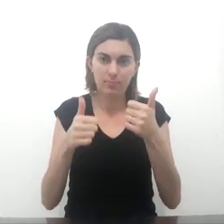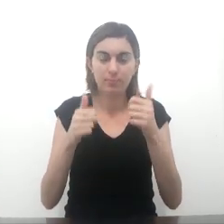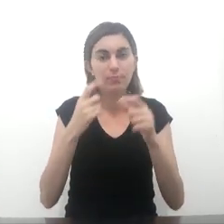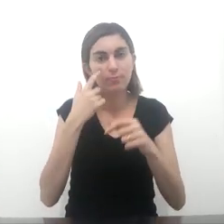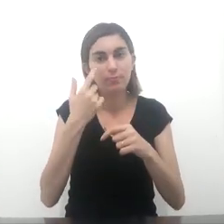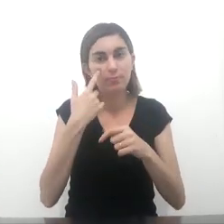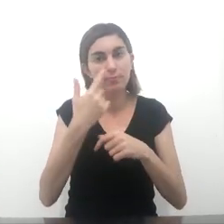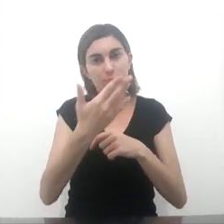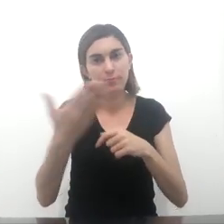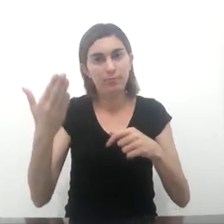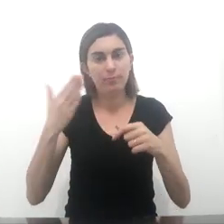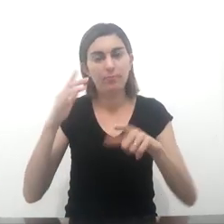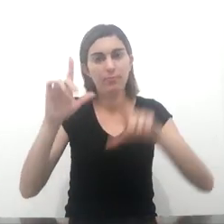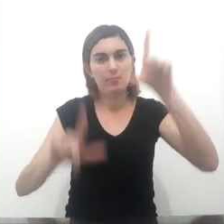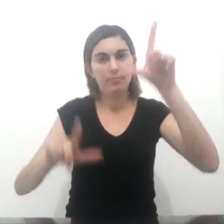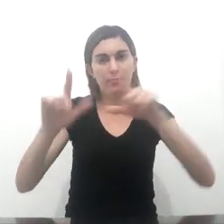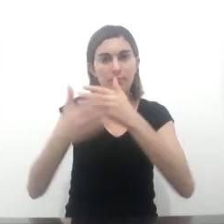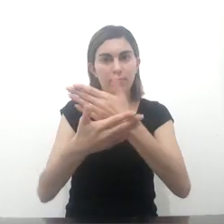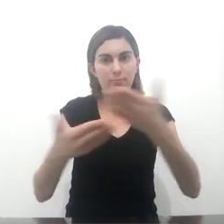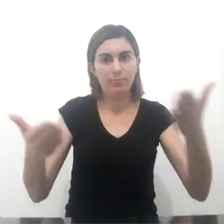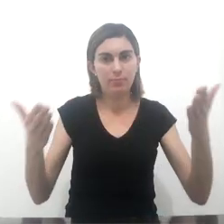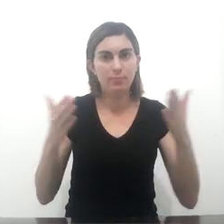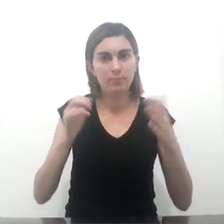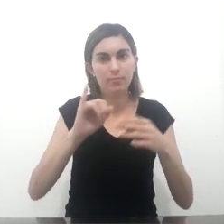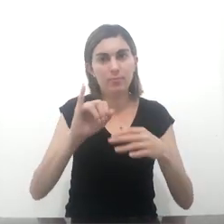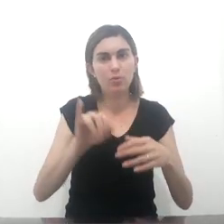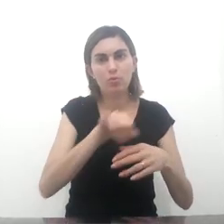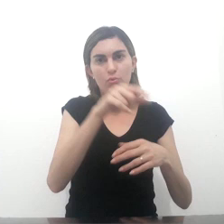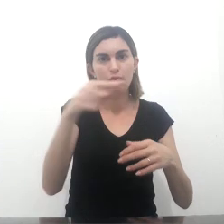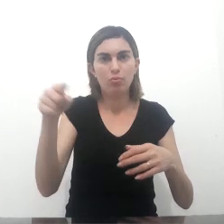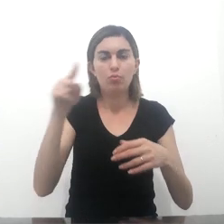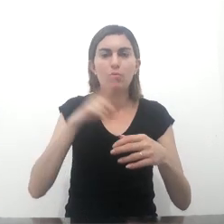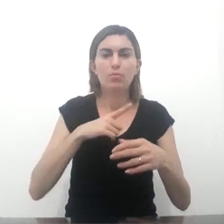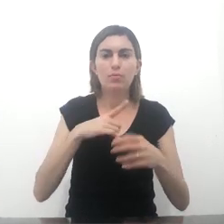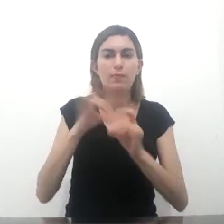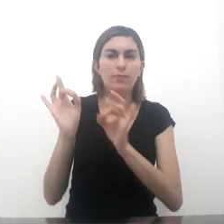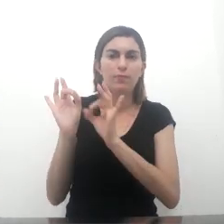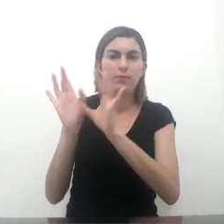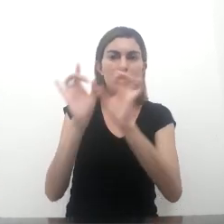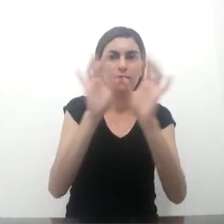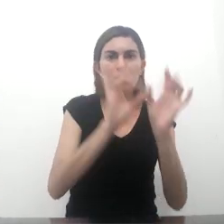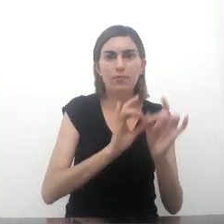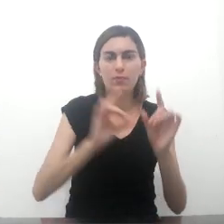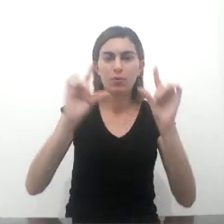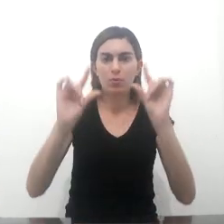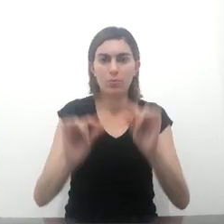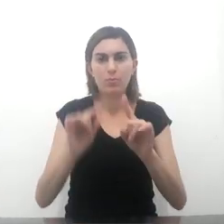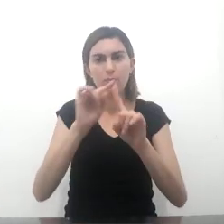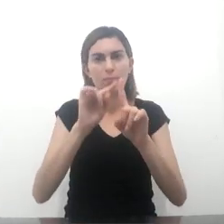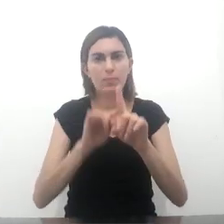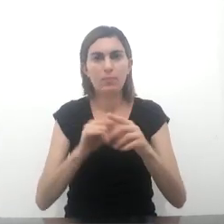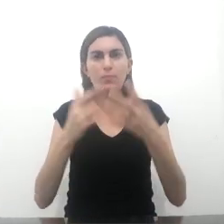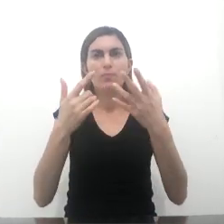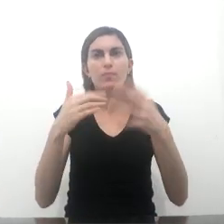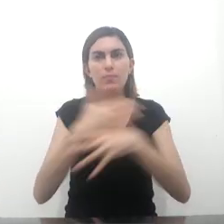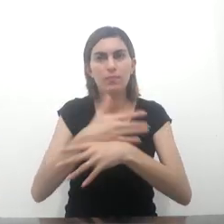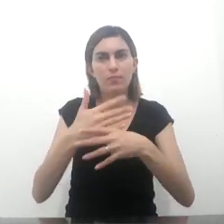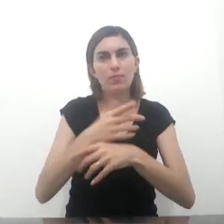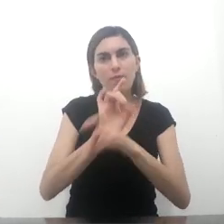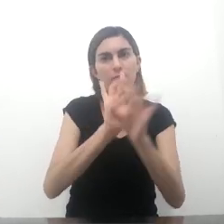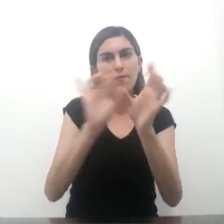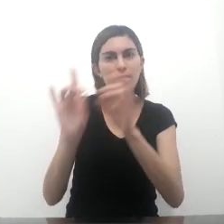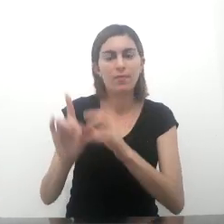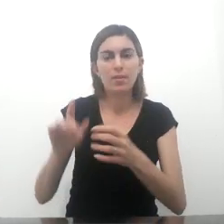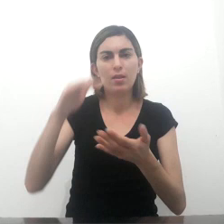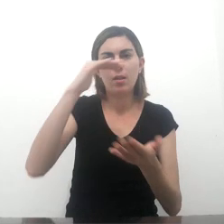Beleza? Então veja aí na tela de vocês o seguinte, Seu João possui uma venda de um pequeno bairro da cidade.